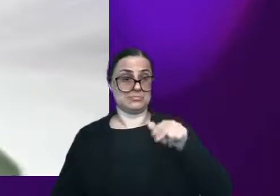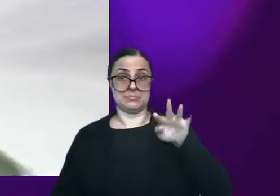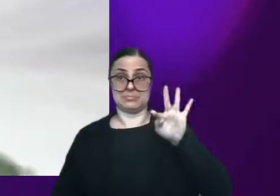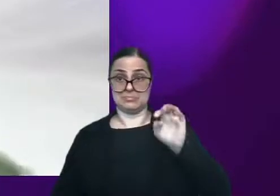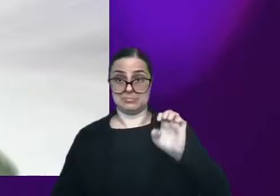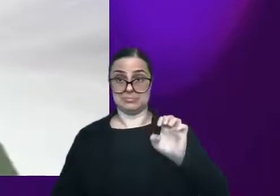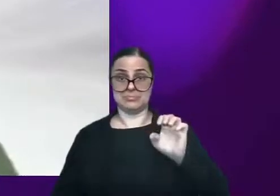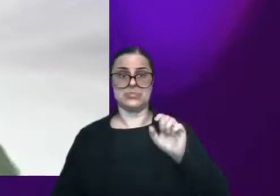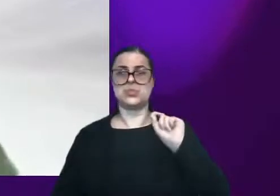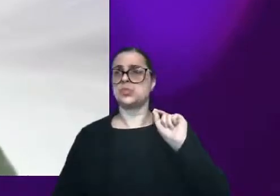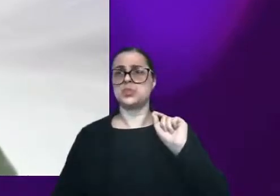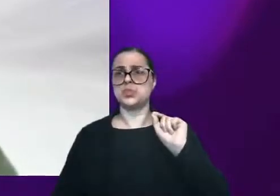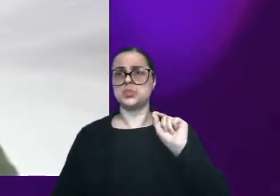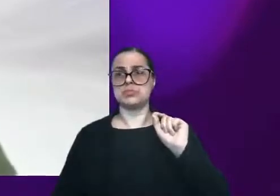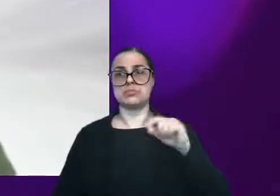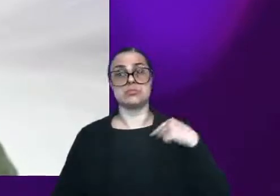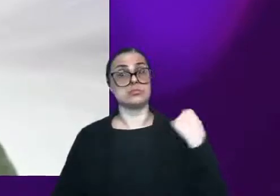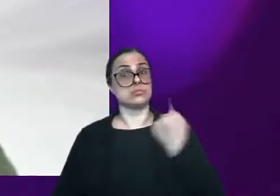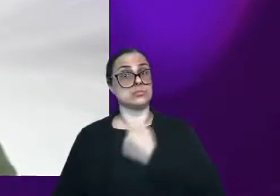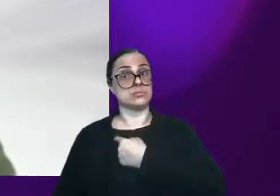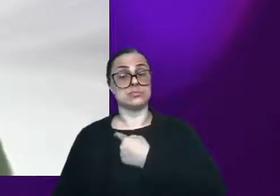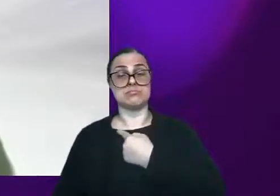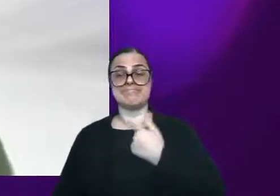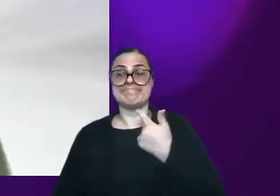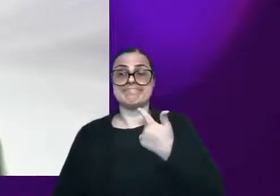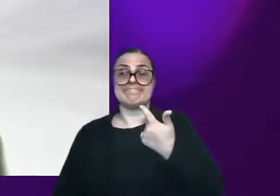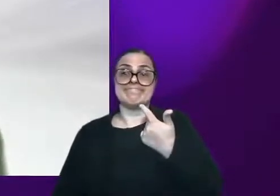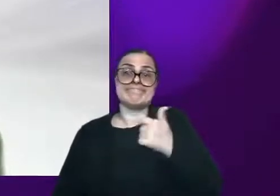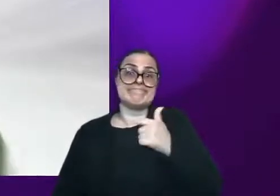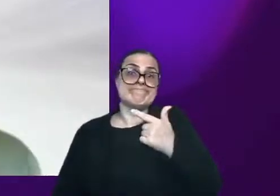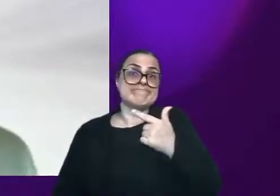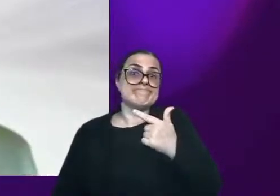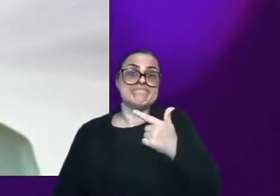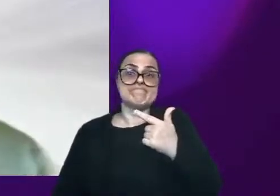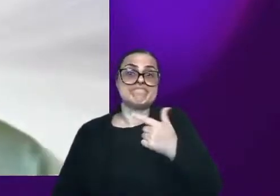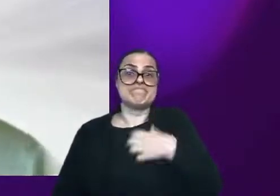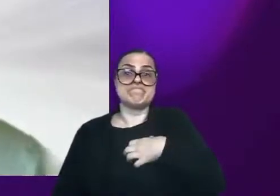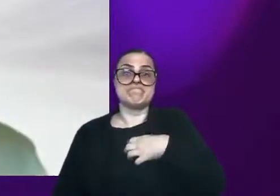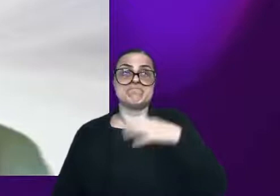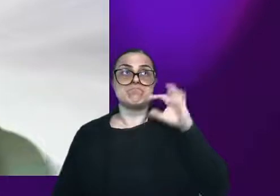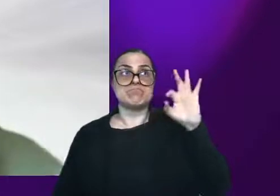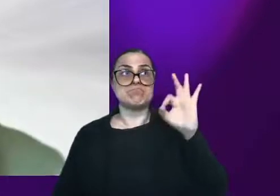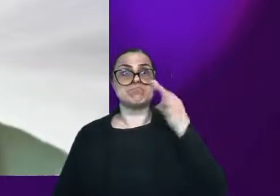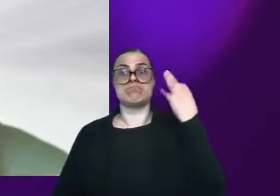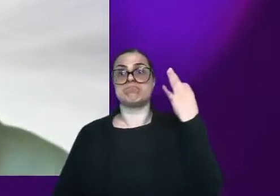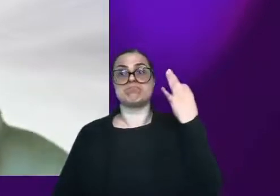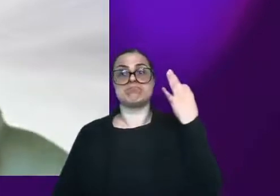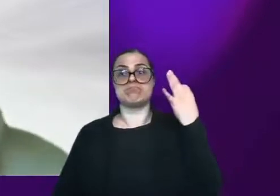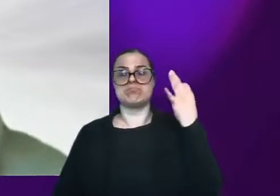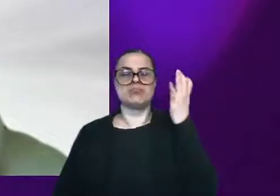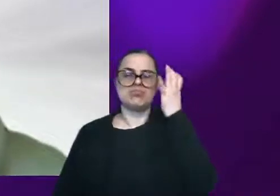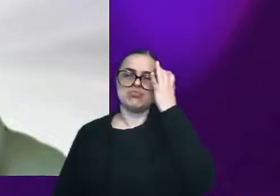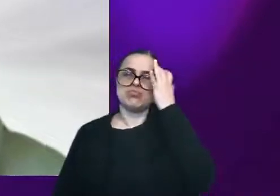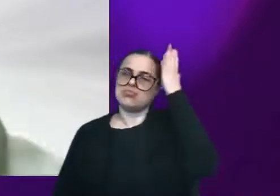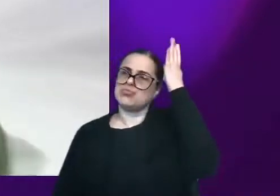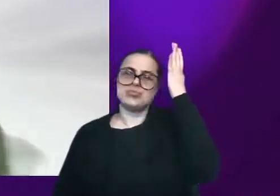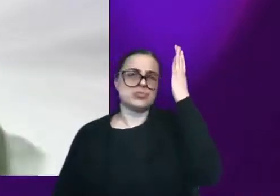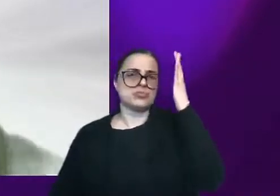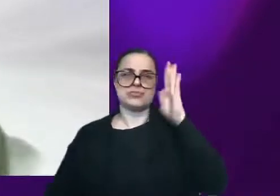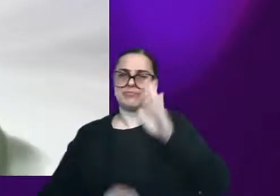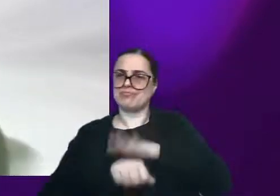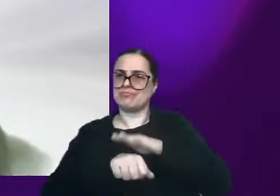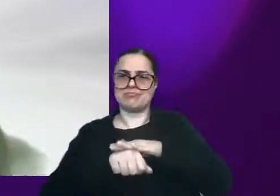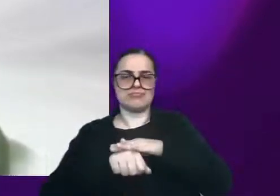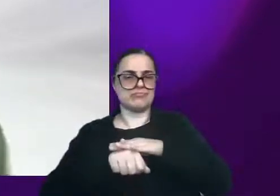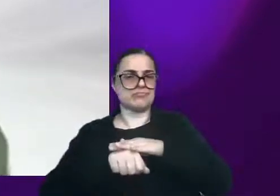que nós não temos uma condição, eu acredito, fácil de fazer exame para todos os